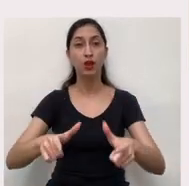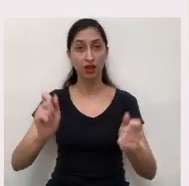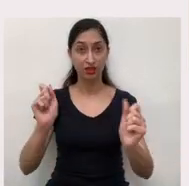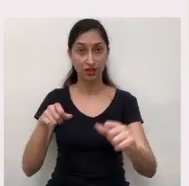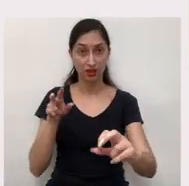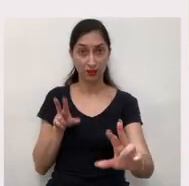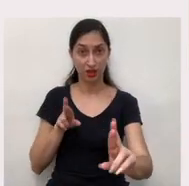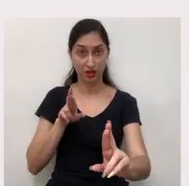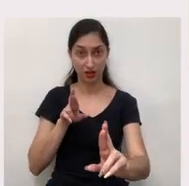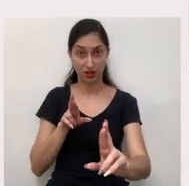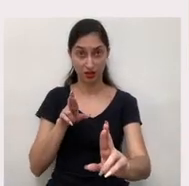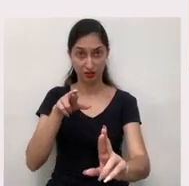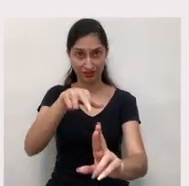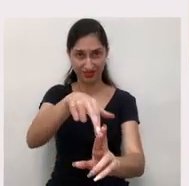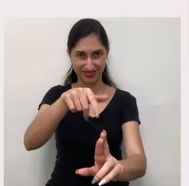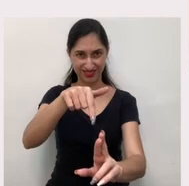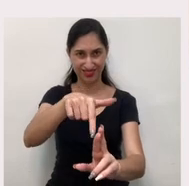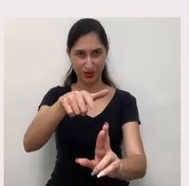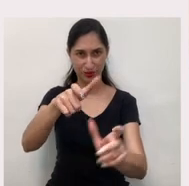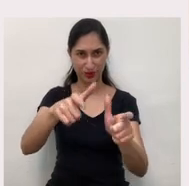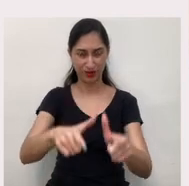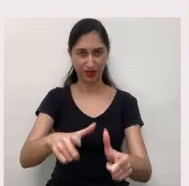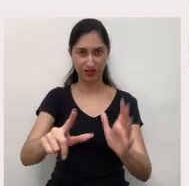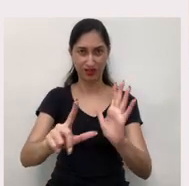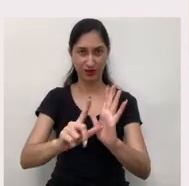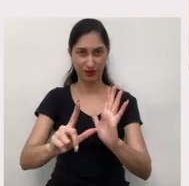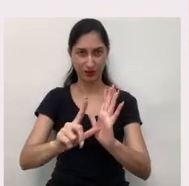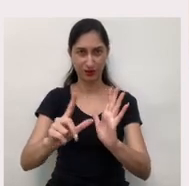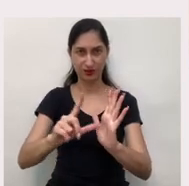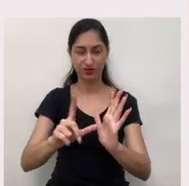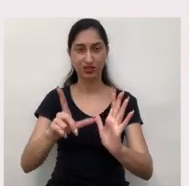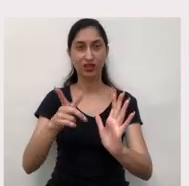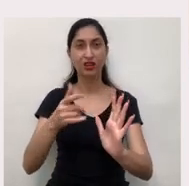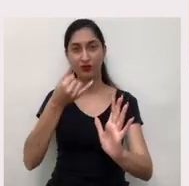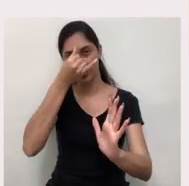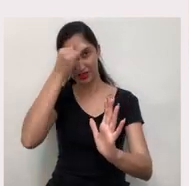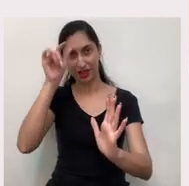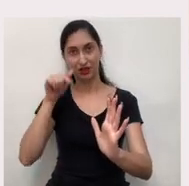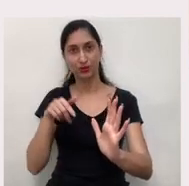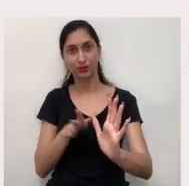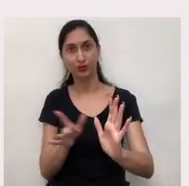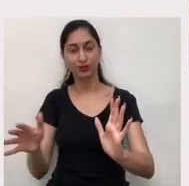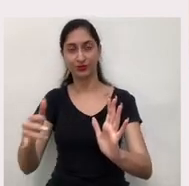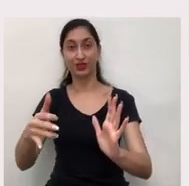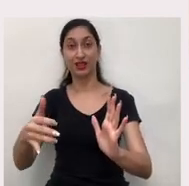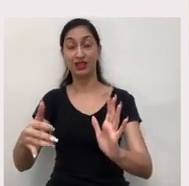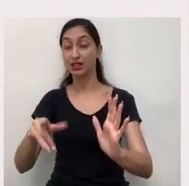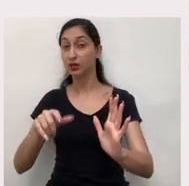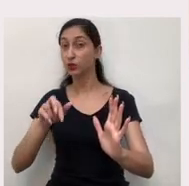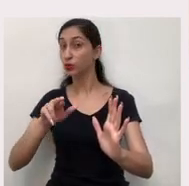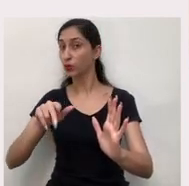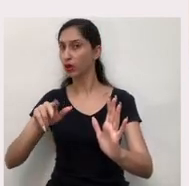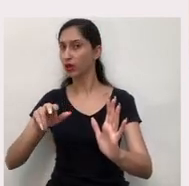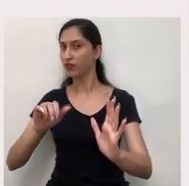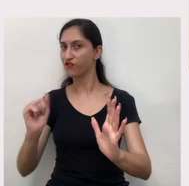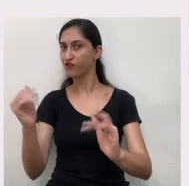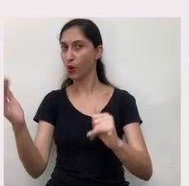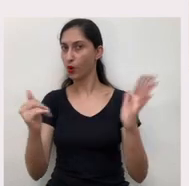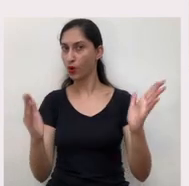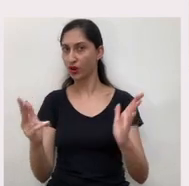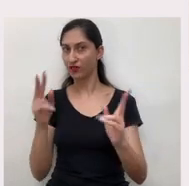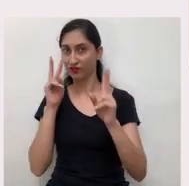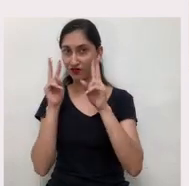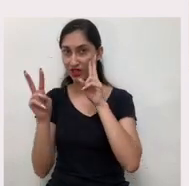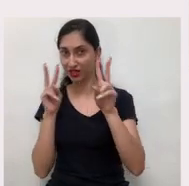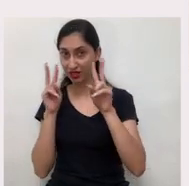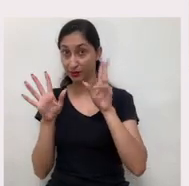daquele comerciante, evitando o guichê daquele criador. Os passos seguem não o que se encontra fora do alcance dos